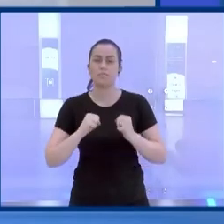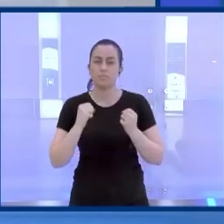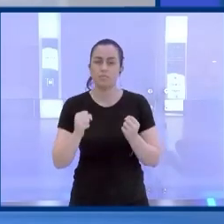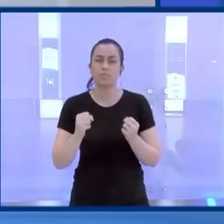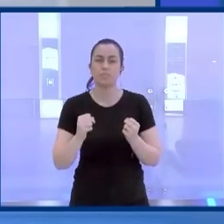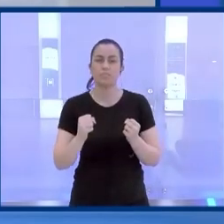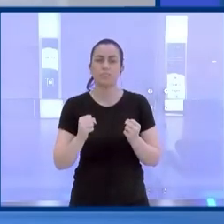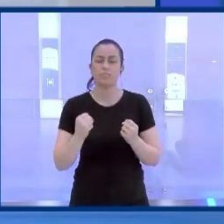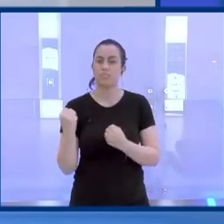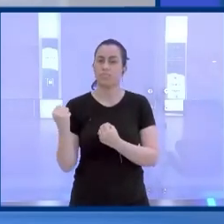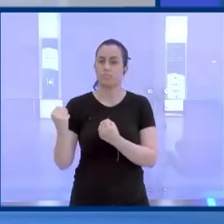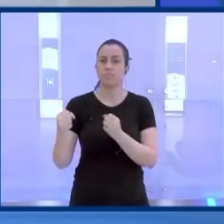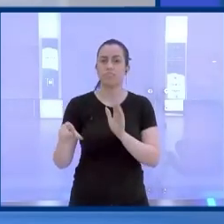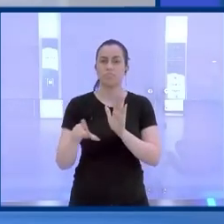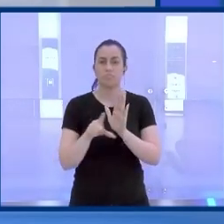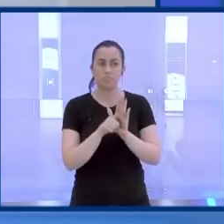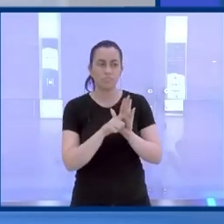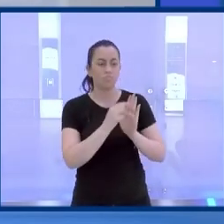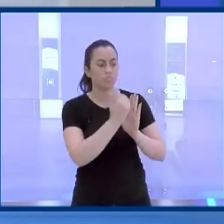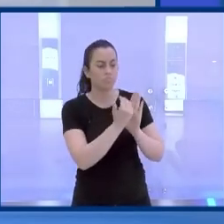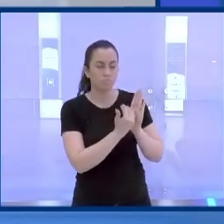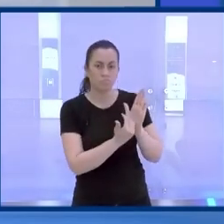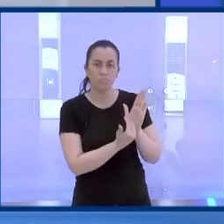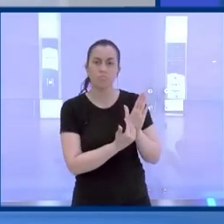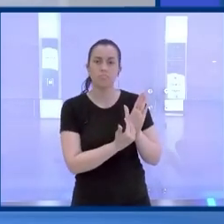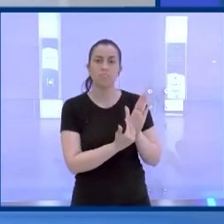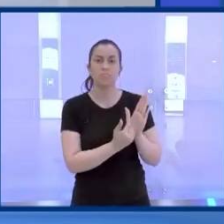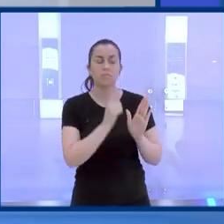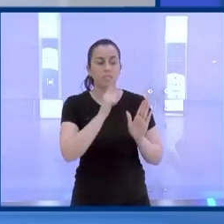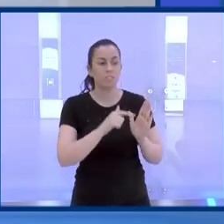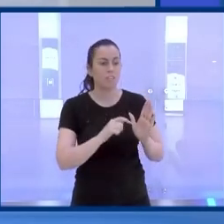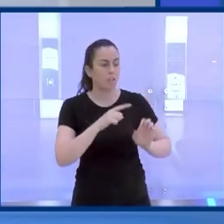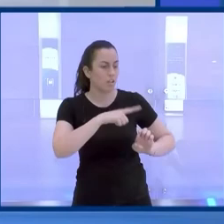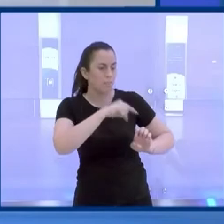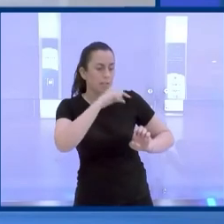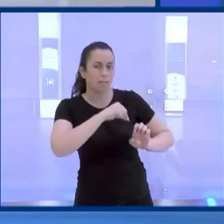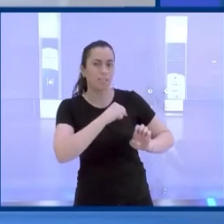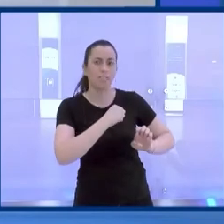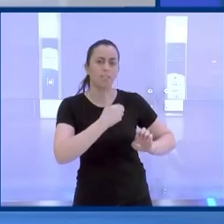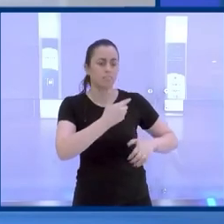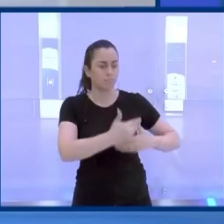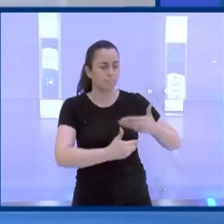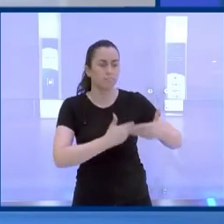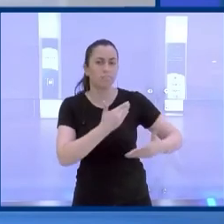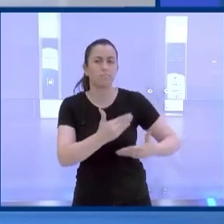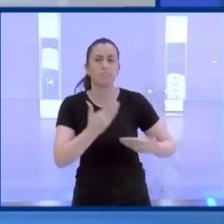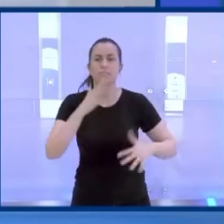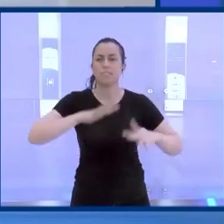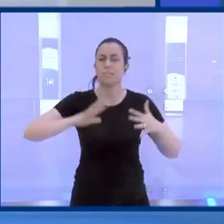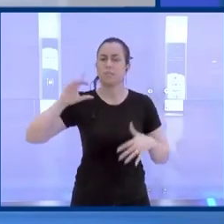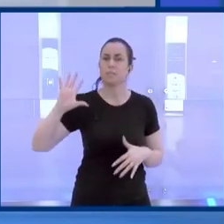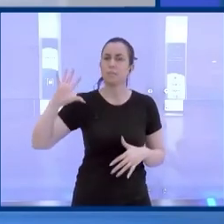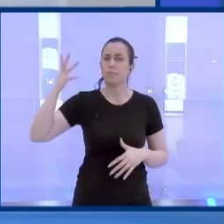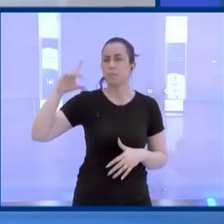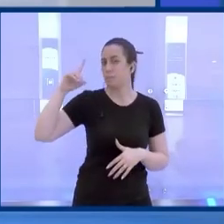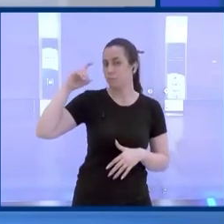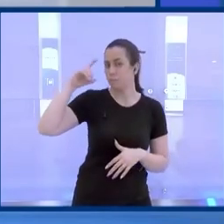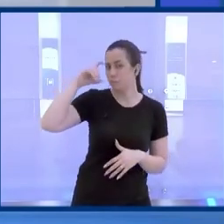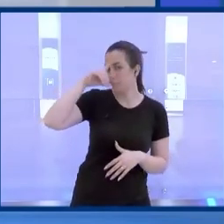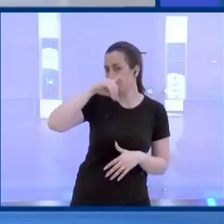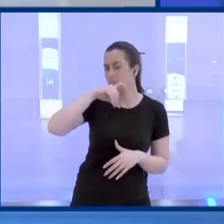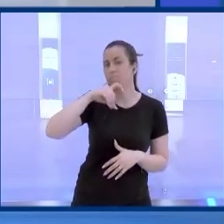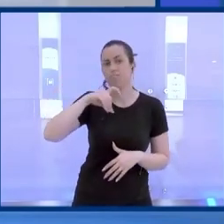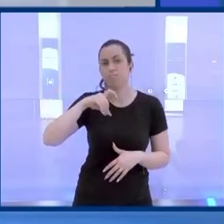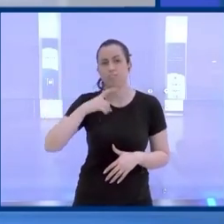em um outro momento histórico tenha sido o de empreender diante de dificuldades que